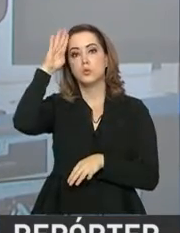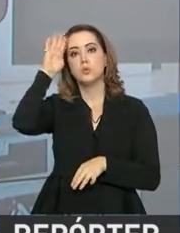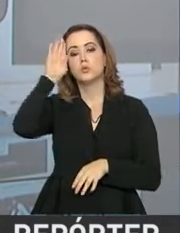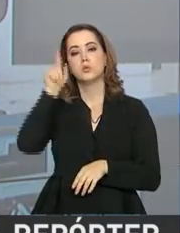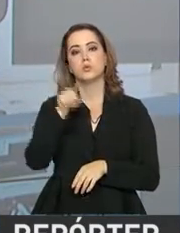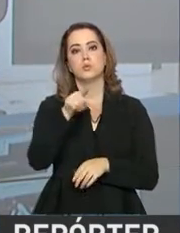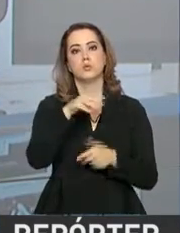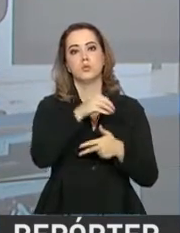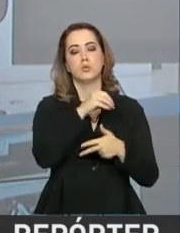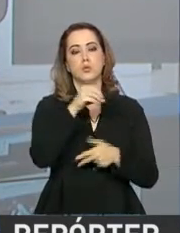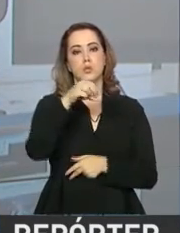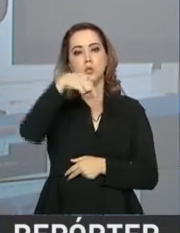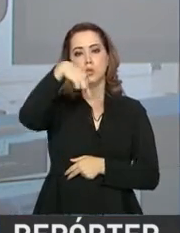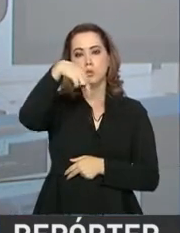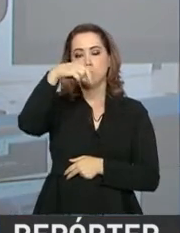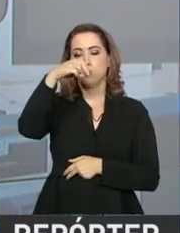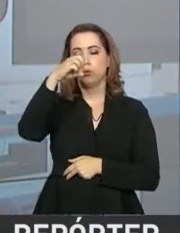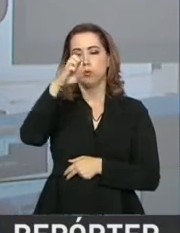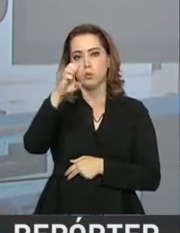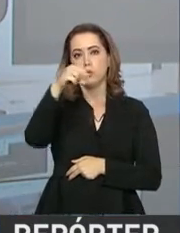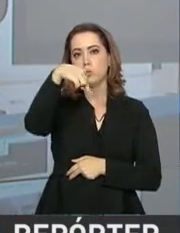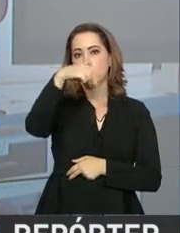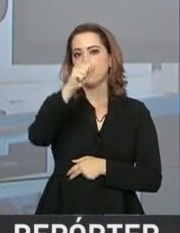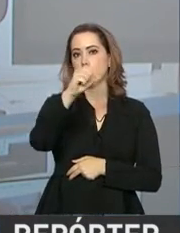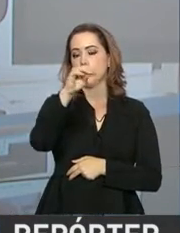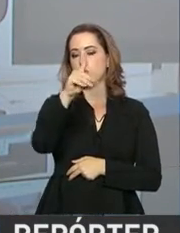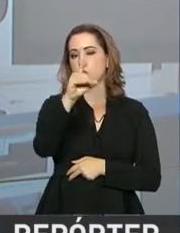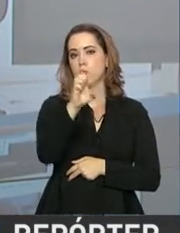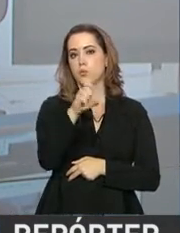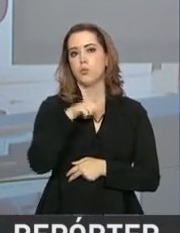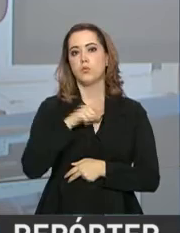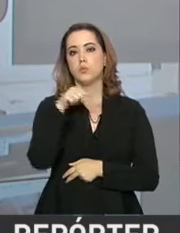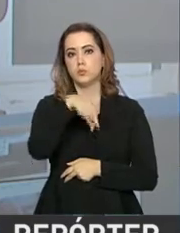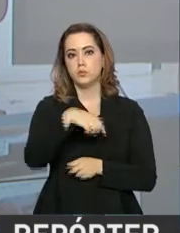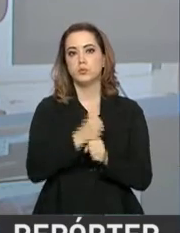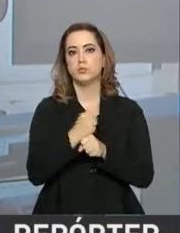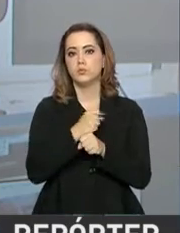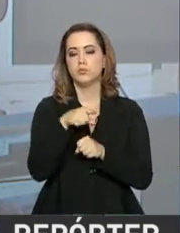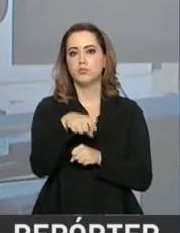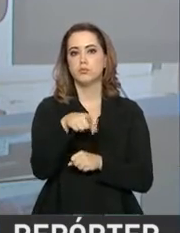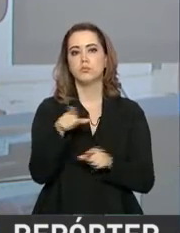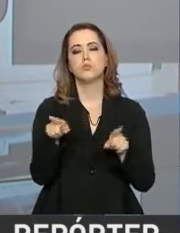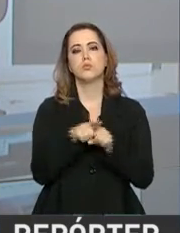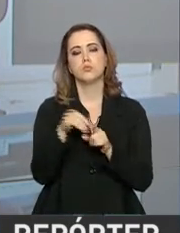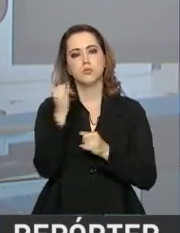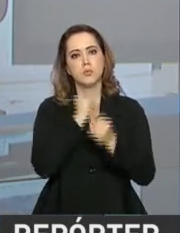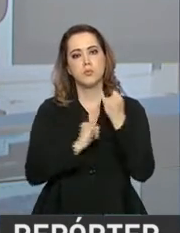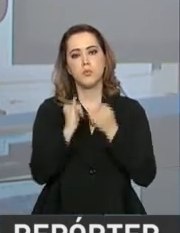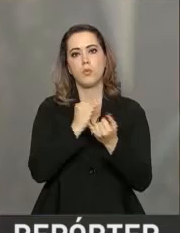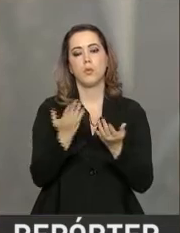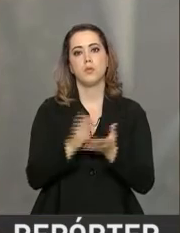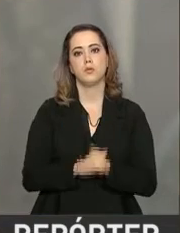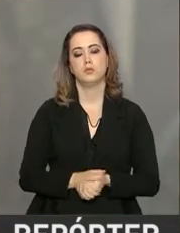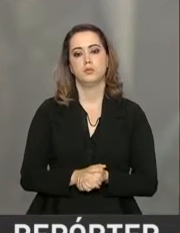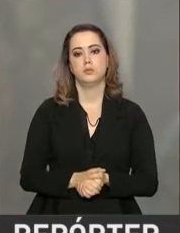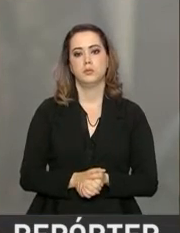de desempenho dos estudantes enade e 2016 leonardo meira tenho as informações